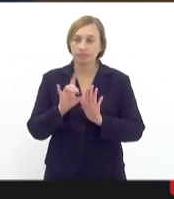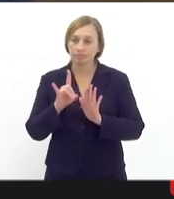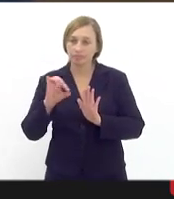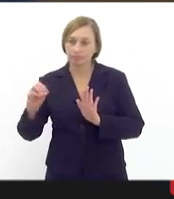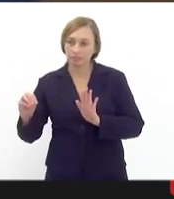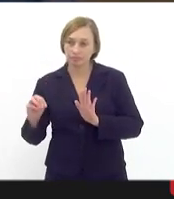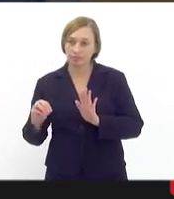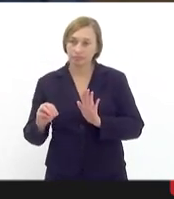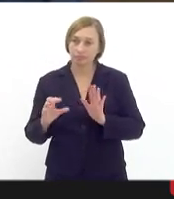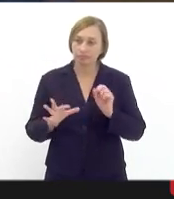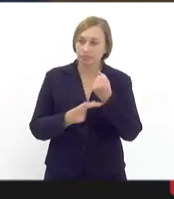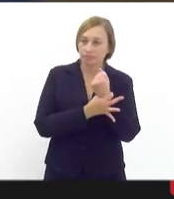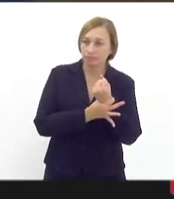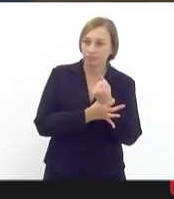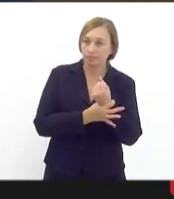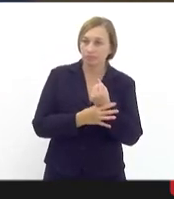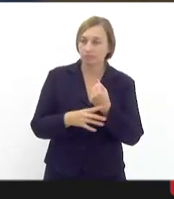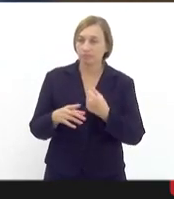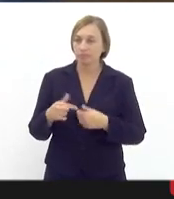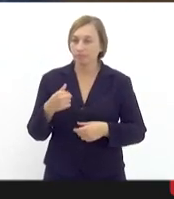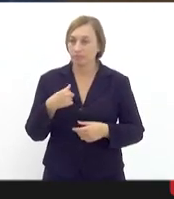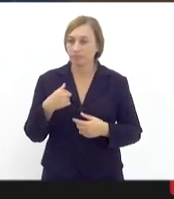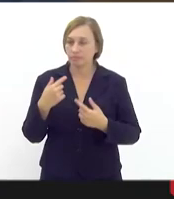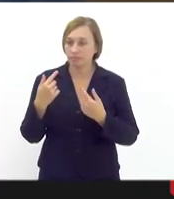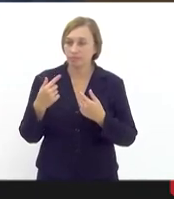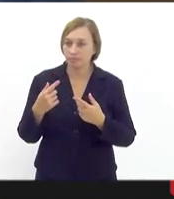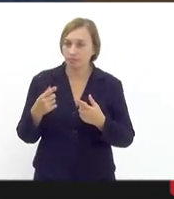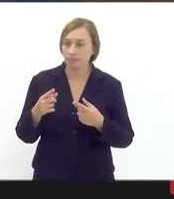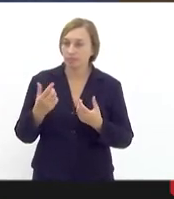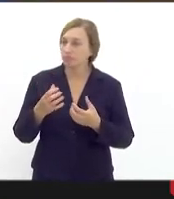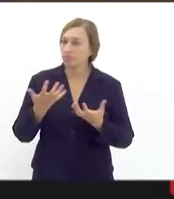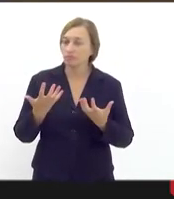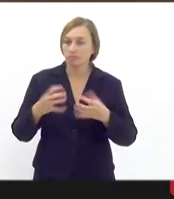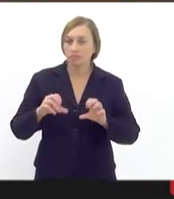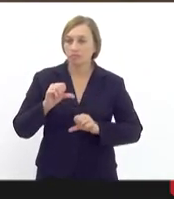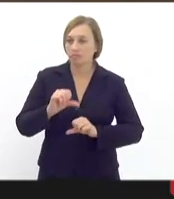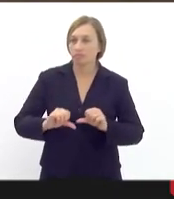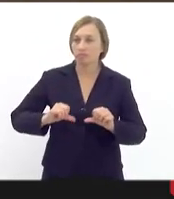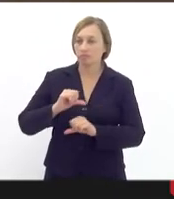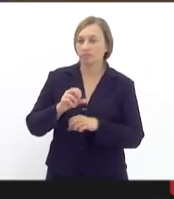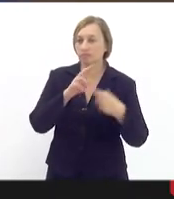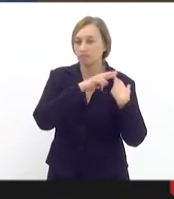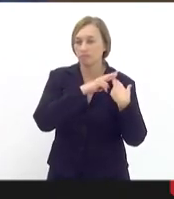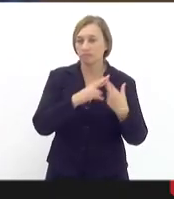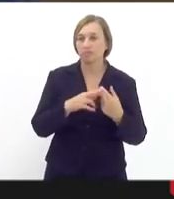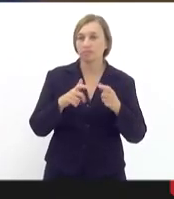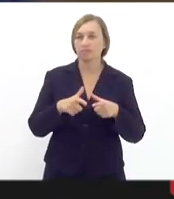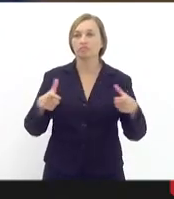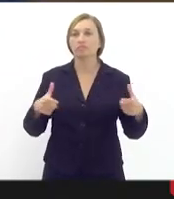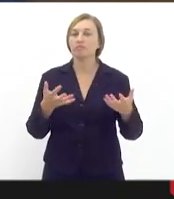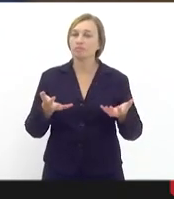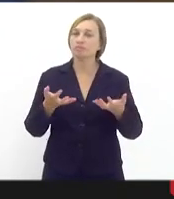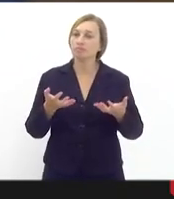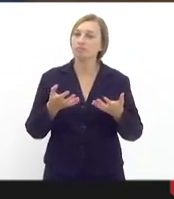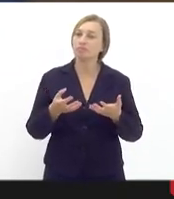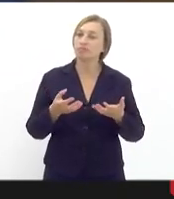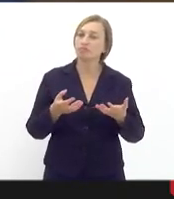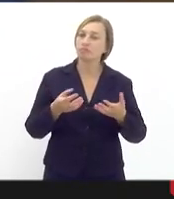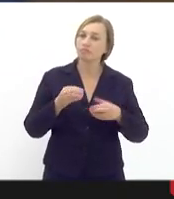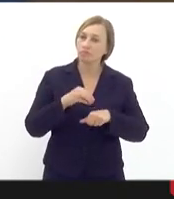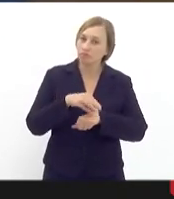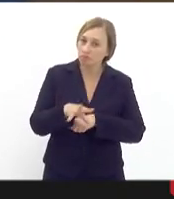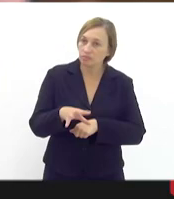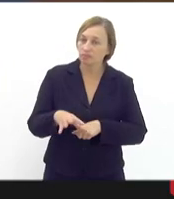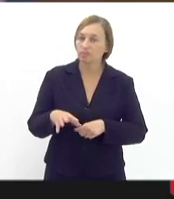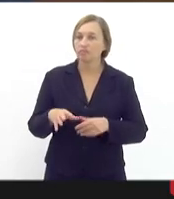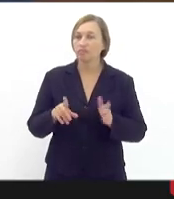me criticaram porque estou burocratizando, mas não. É que eu não quero transformar em instantânea responsabilidade. Eu quero que ela seja notificada. Se